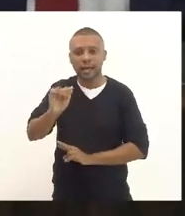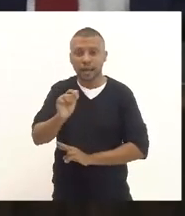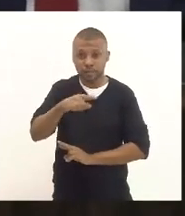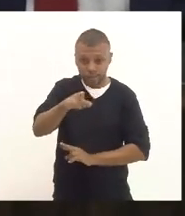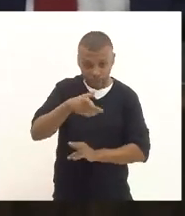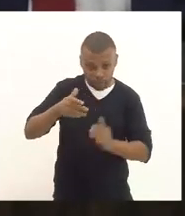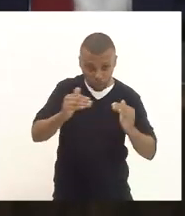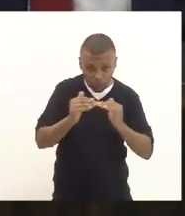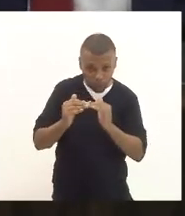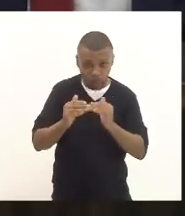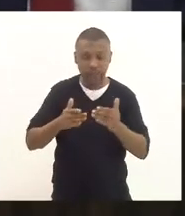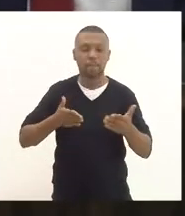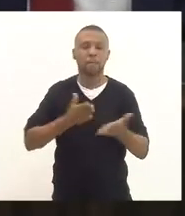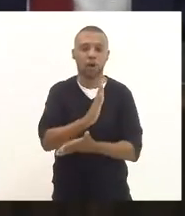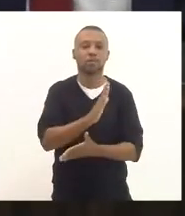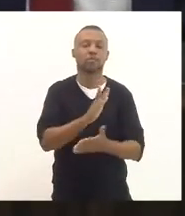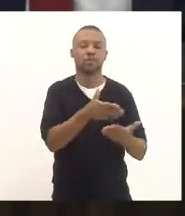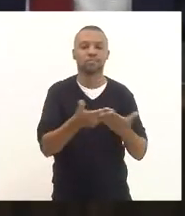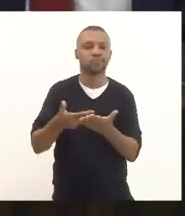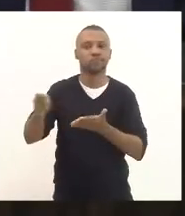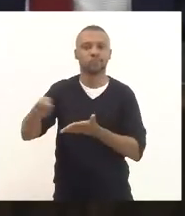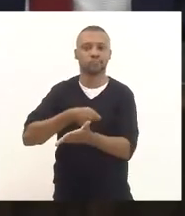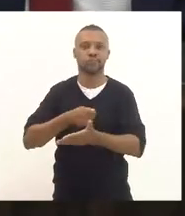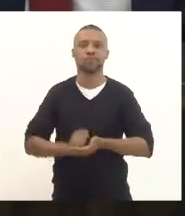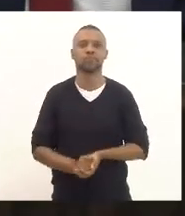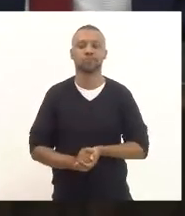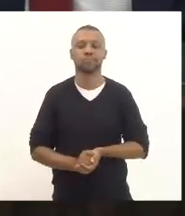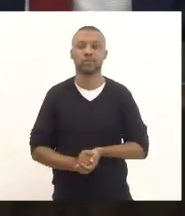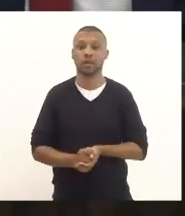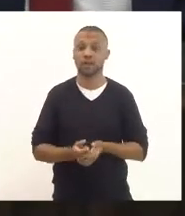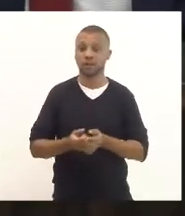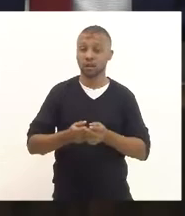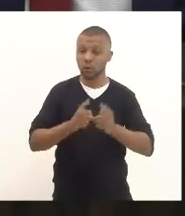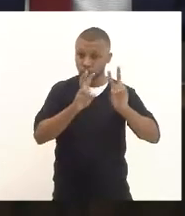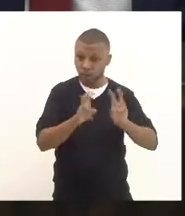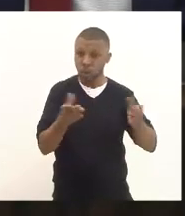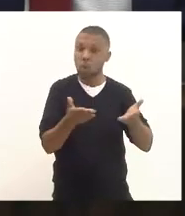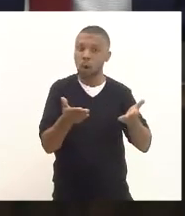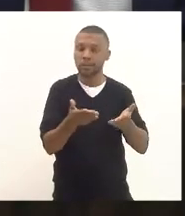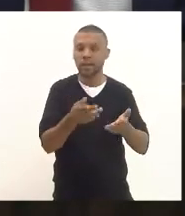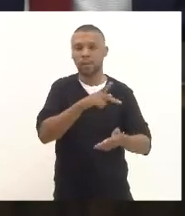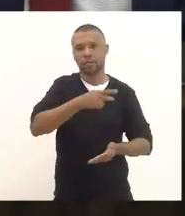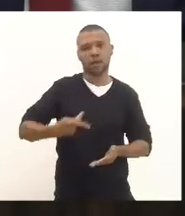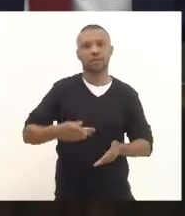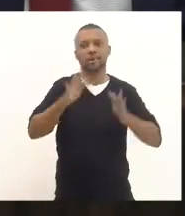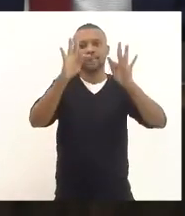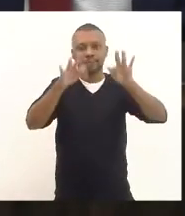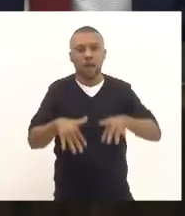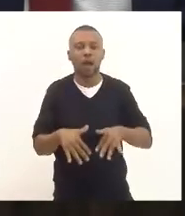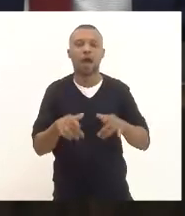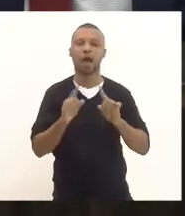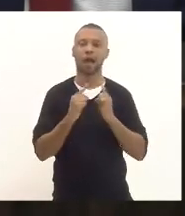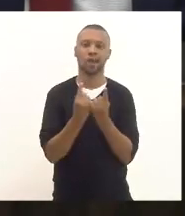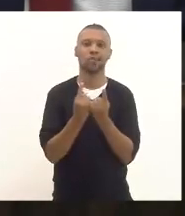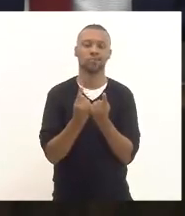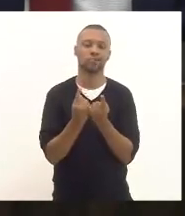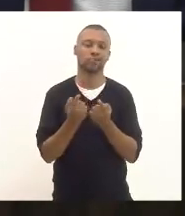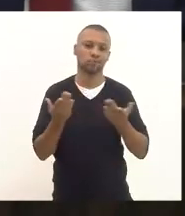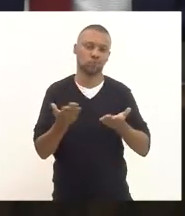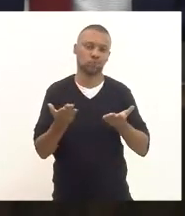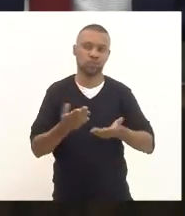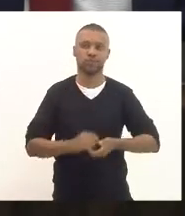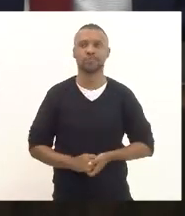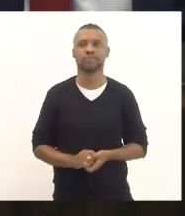à promulgação nada mais a tratar na ordem do dia presidência da por encerrada a